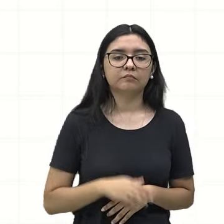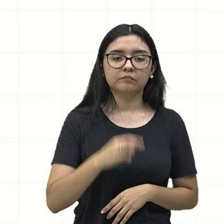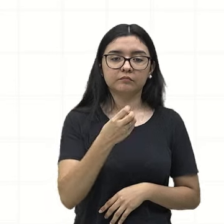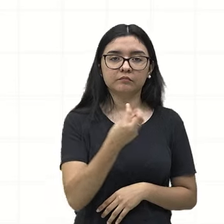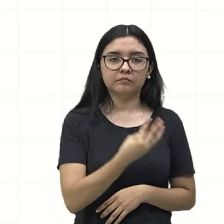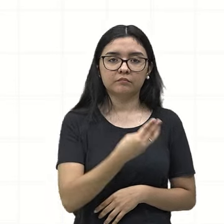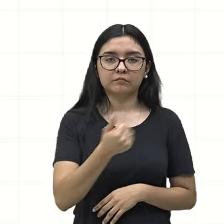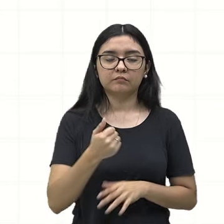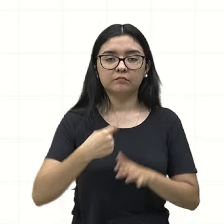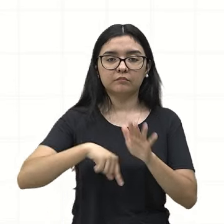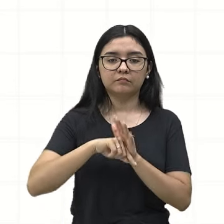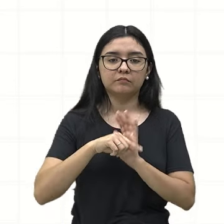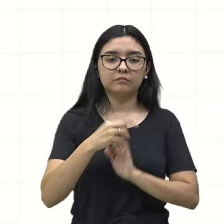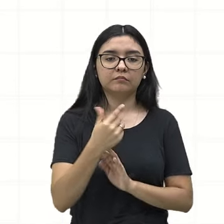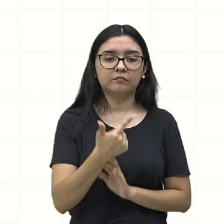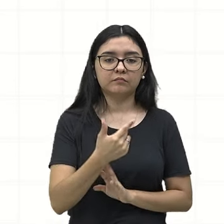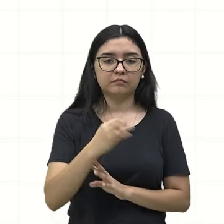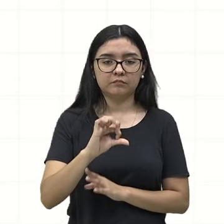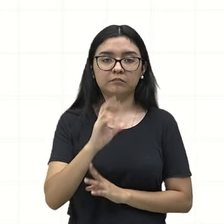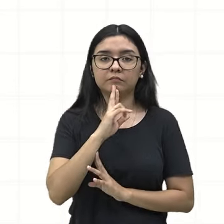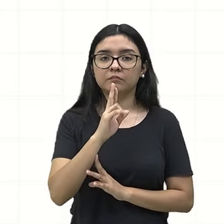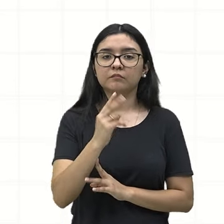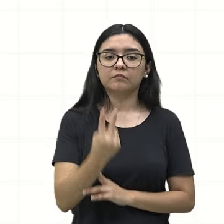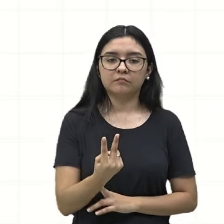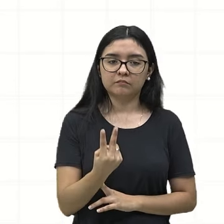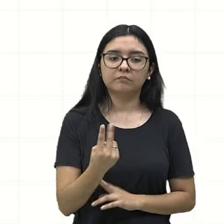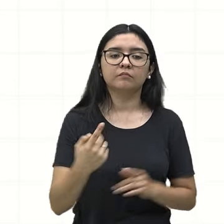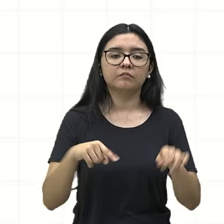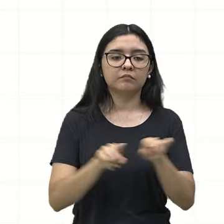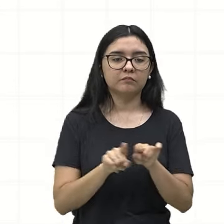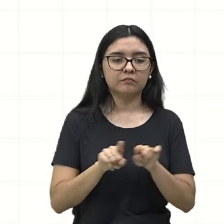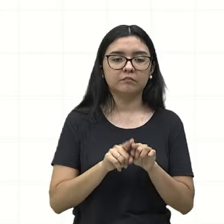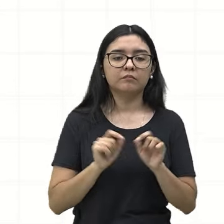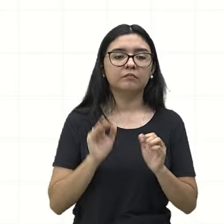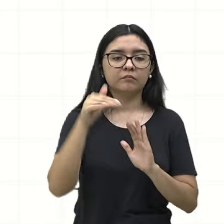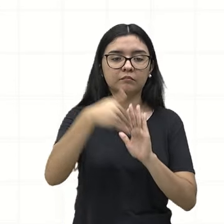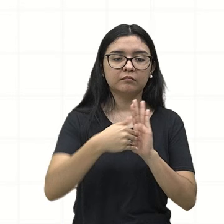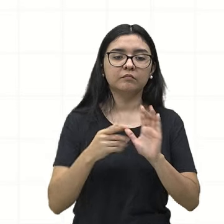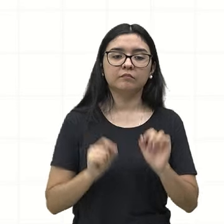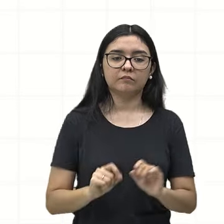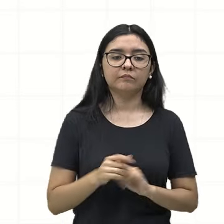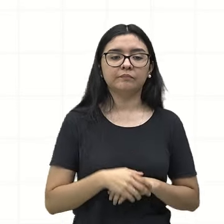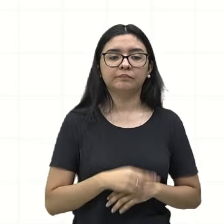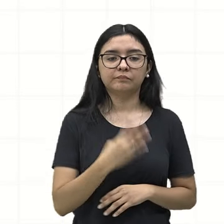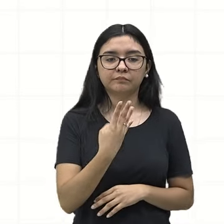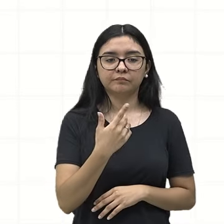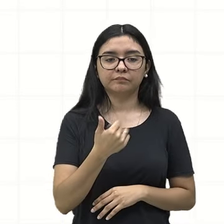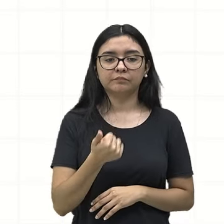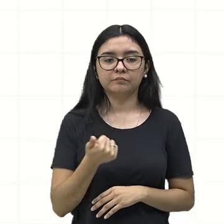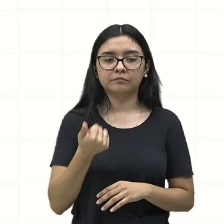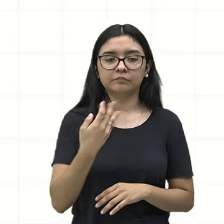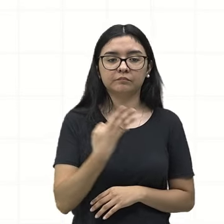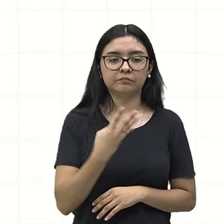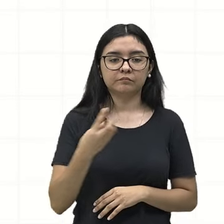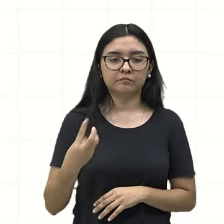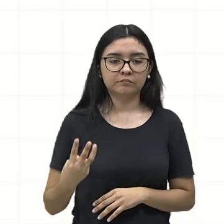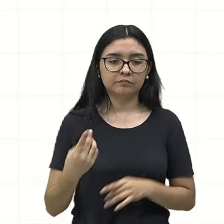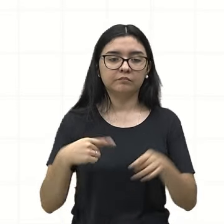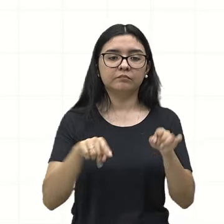menos 29, a resposta é 2. E por fim, nós temos ainda aqui, ó, mais um exemplo. Ó. 41 e 43 são números